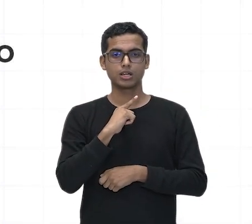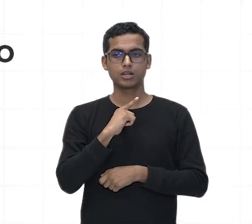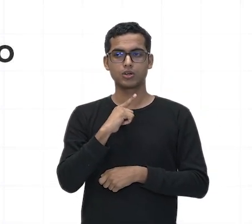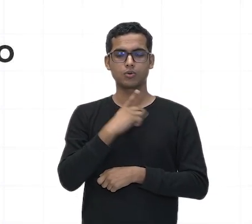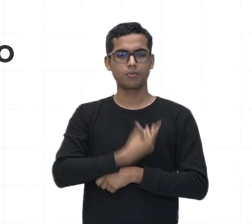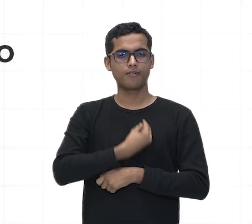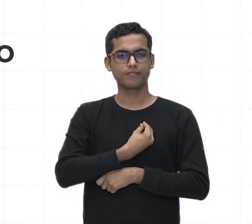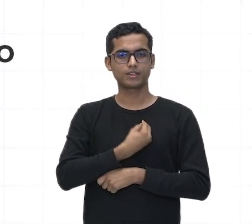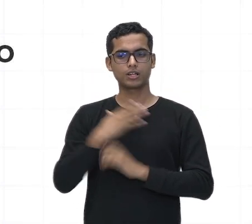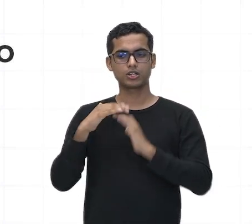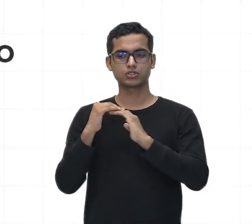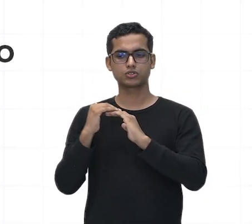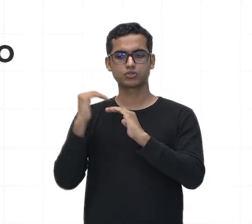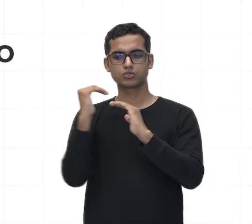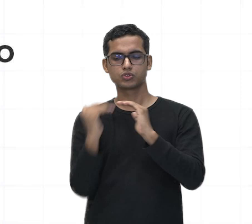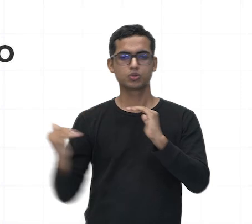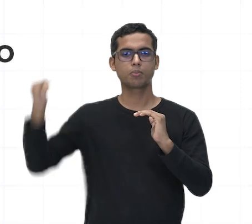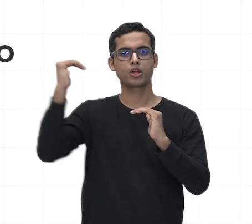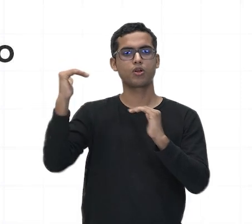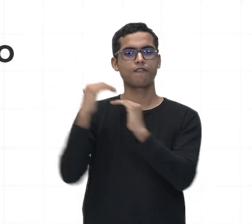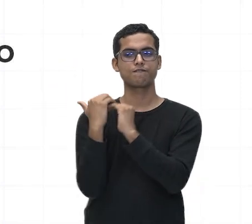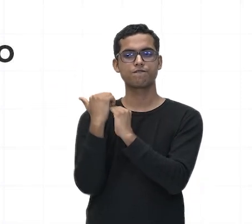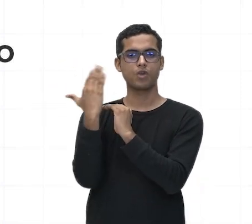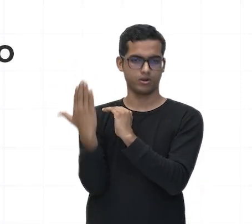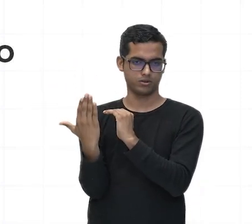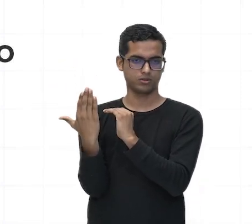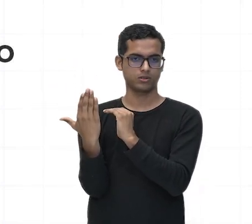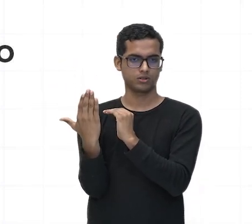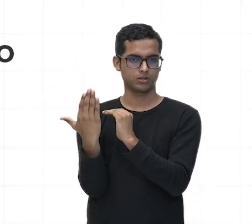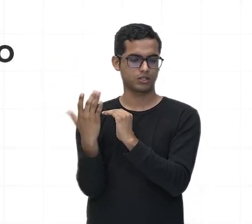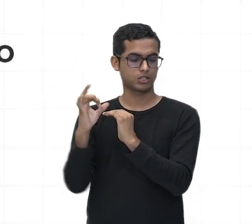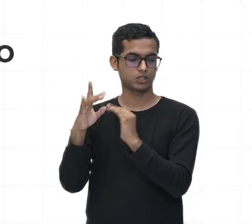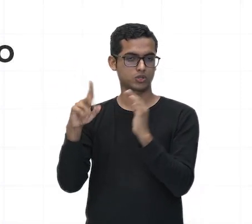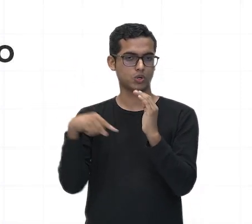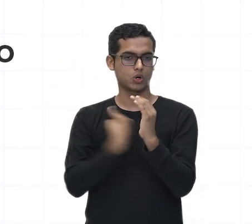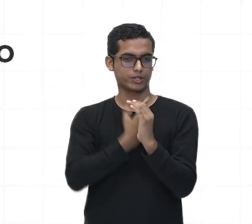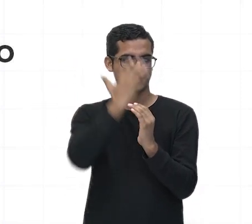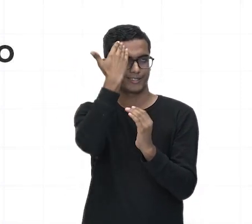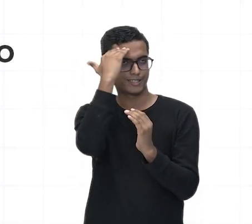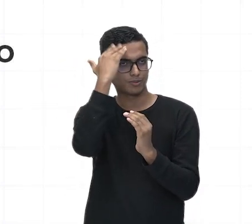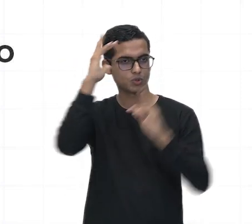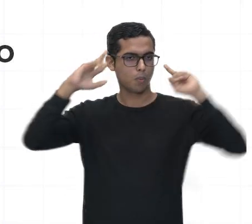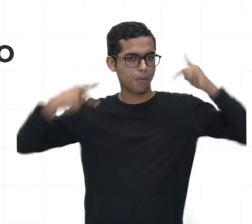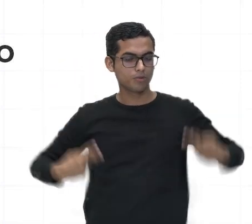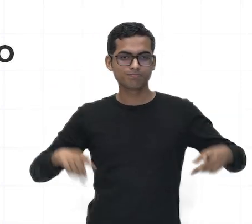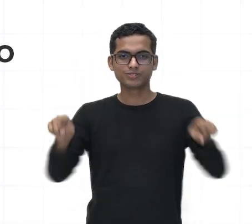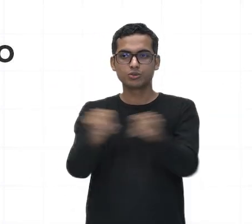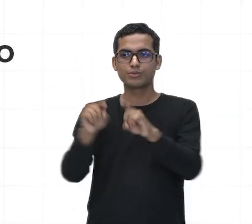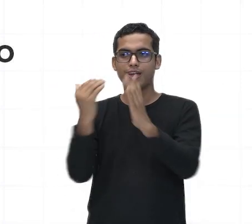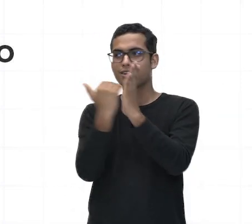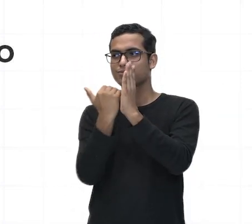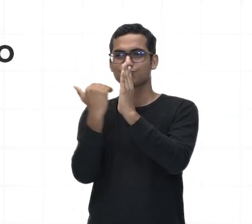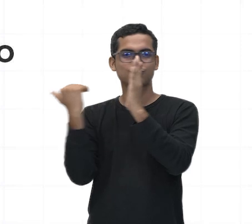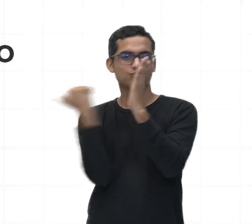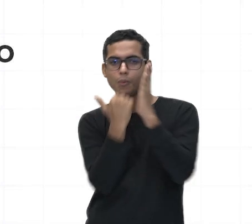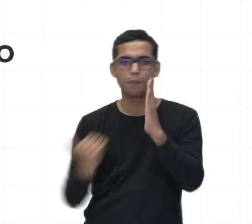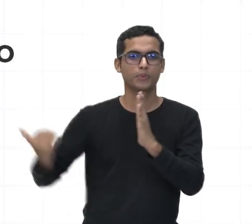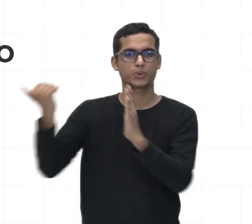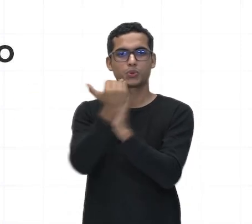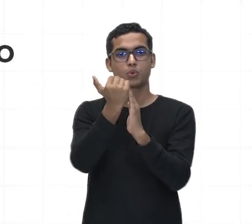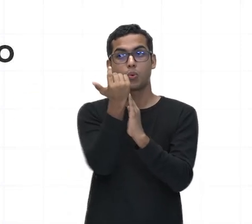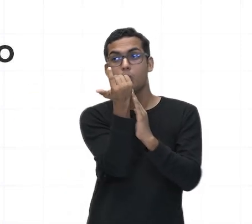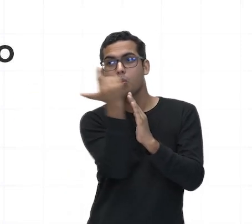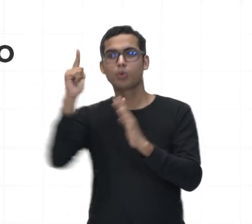superior, externa, que vai além do nosso entendimento ou percepção